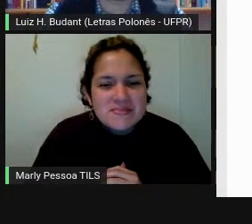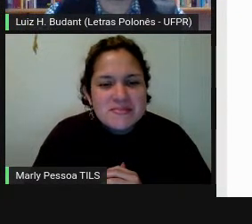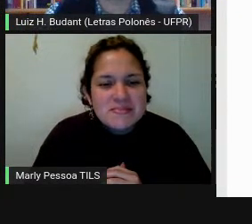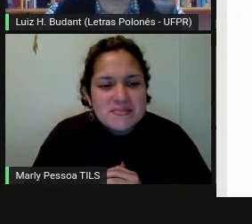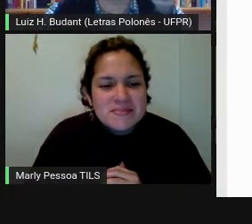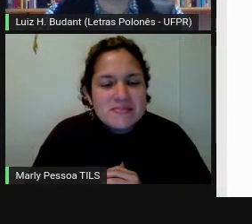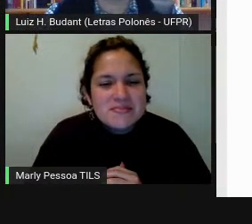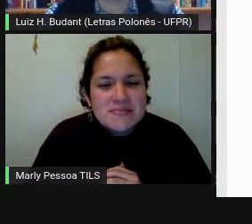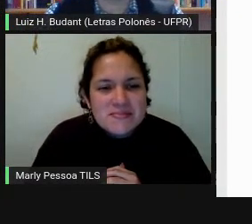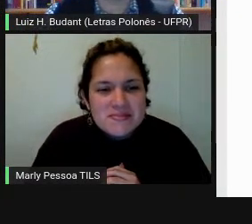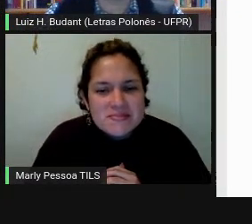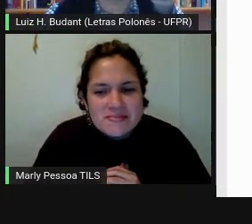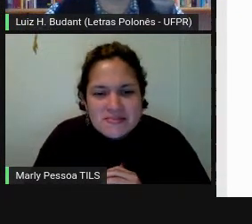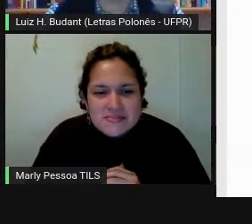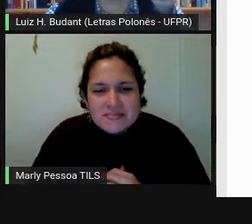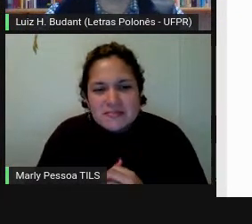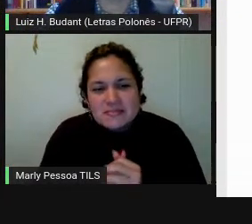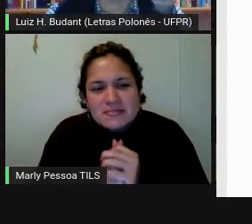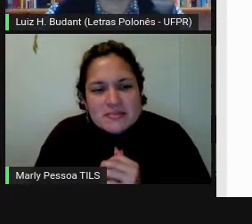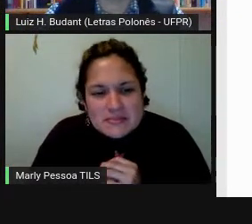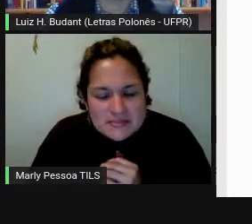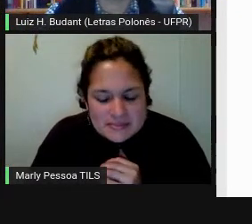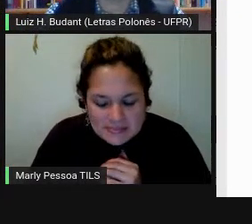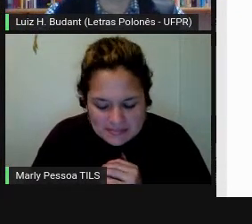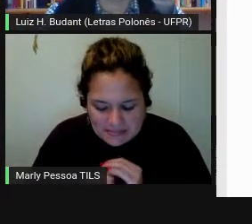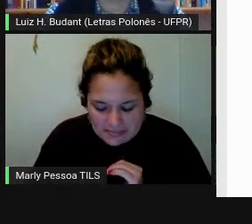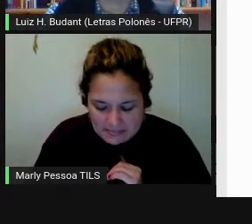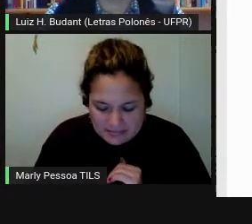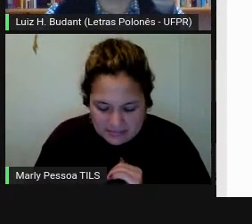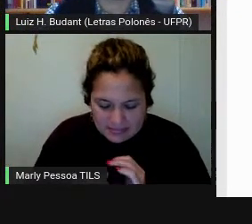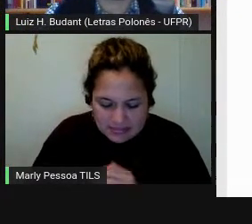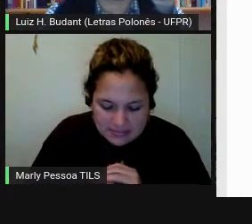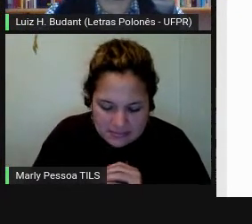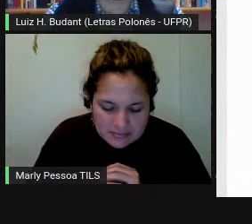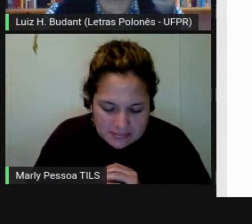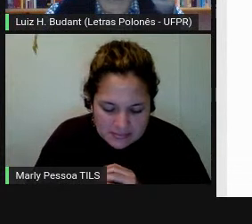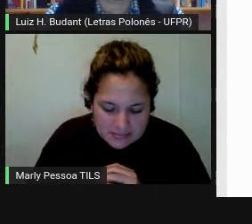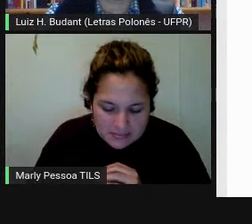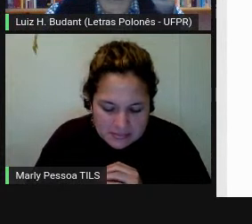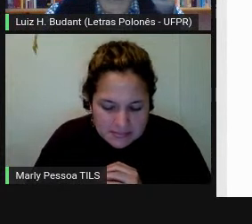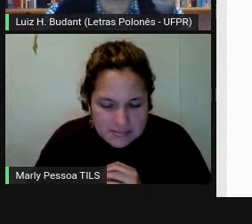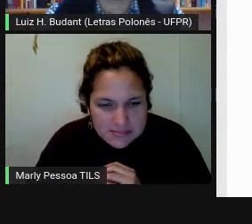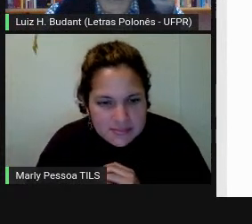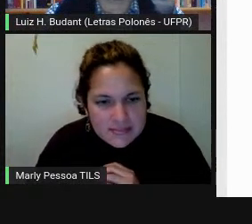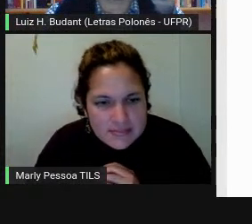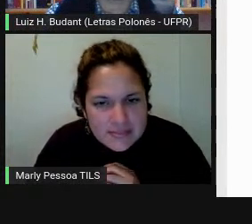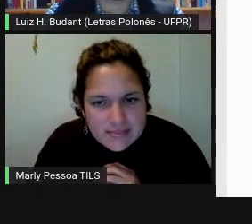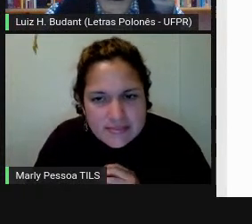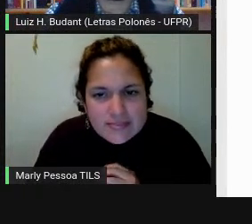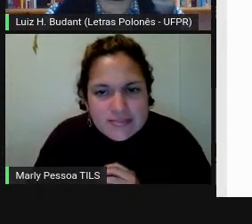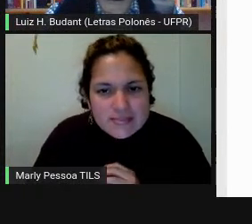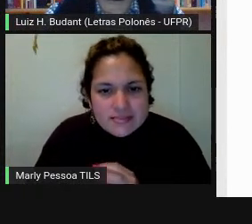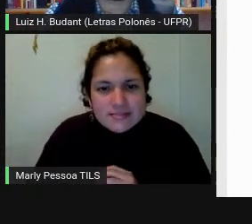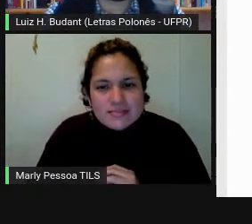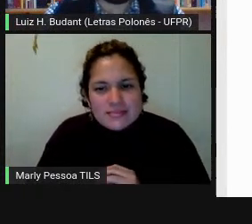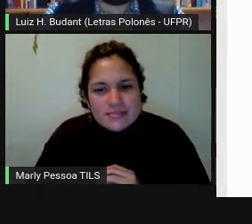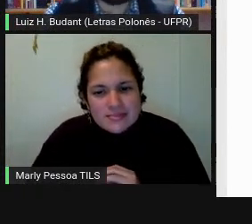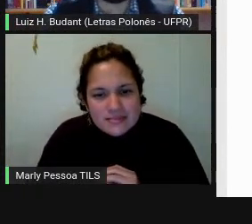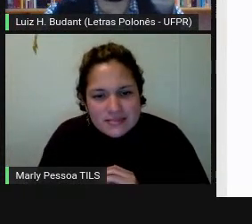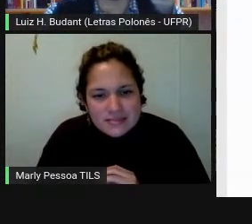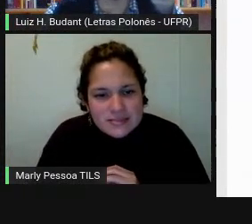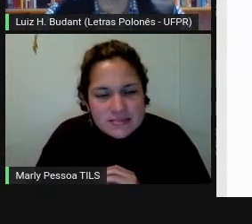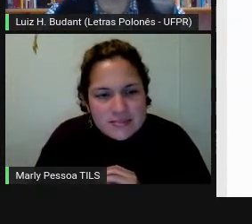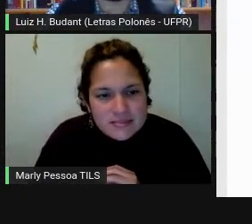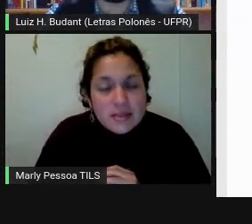przykład Kazimierz, Stanisław, Wojciech, no ale już nie są tymi najpopularniejszymi. I